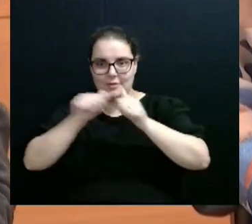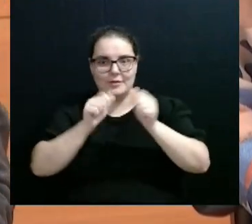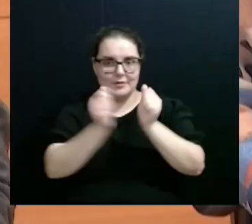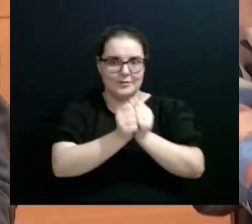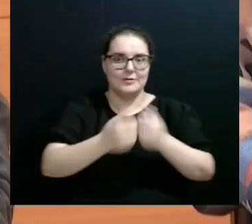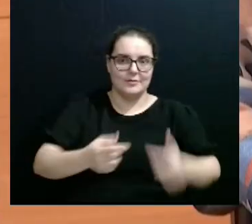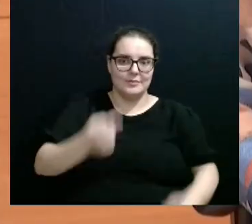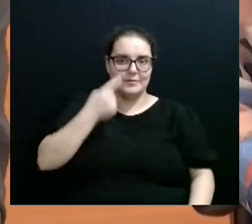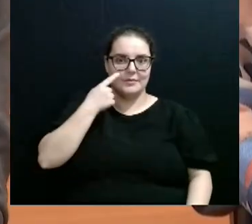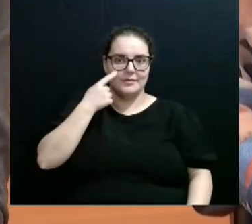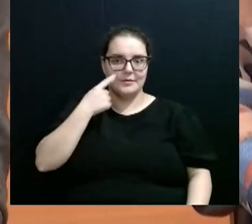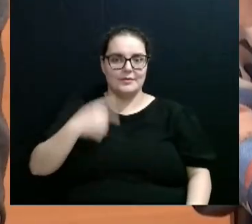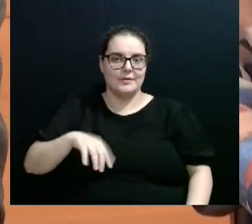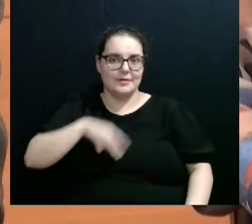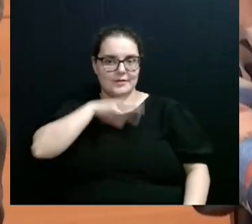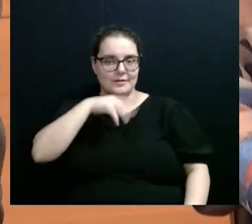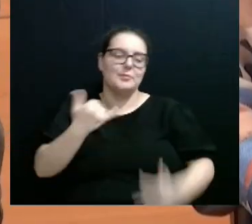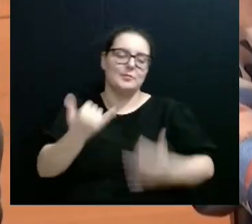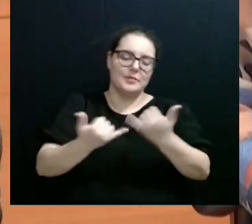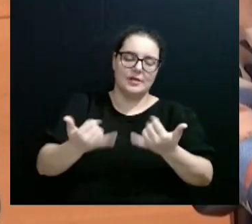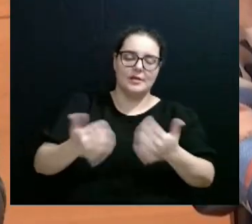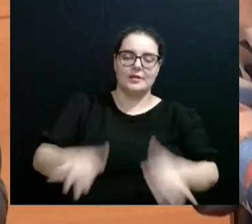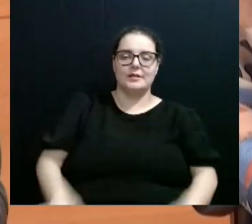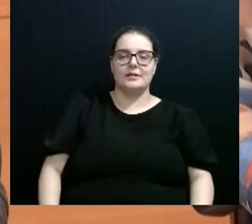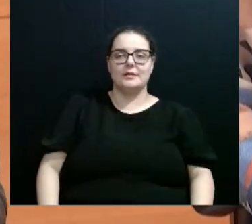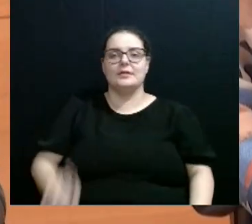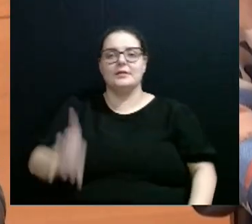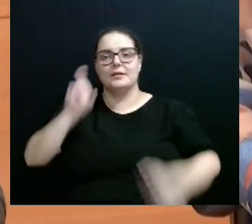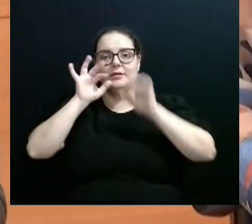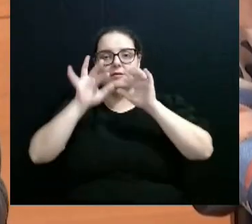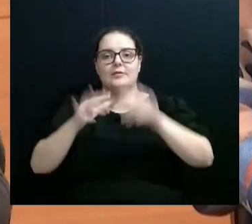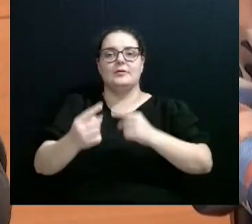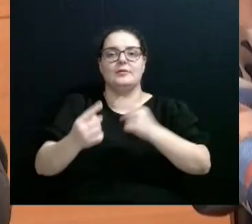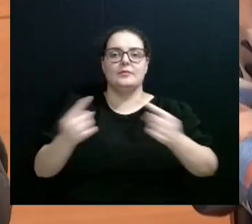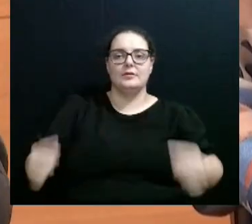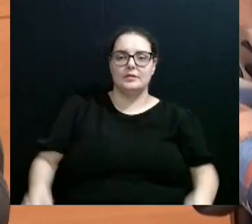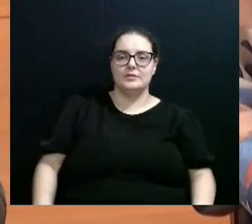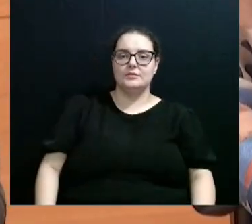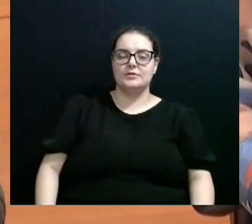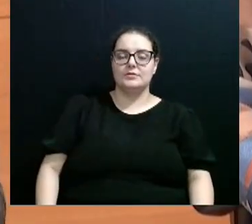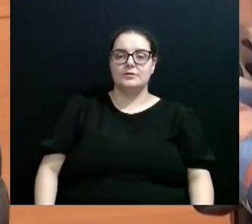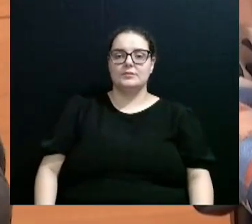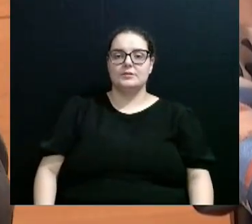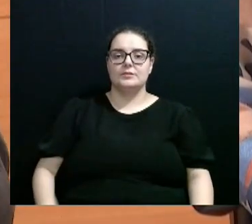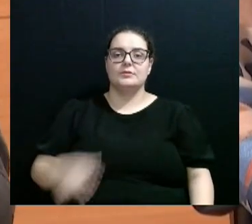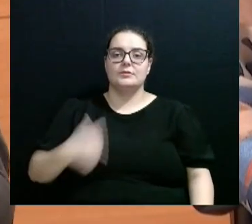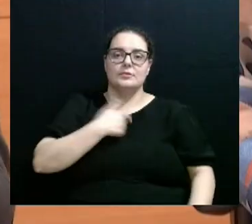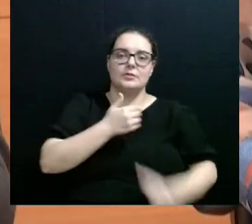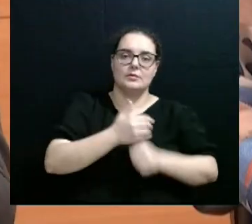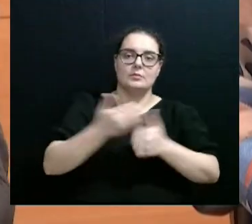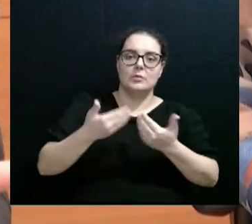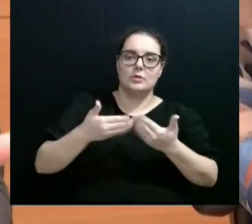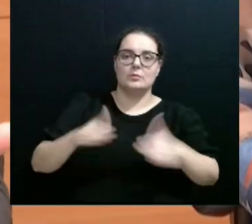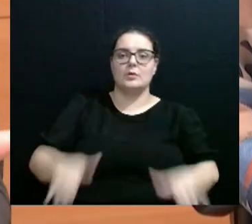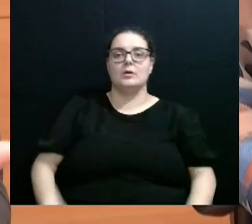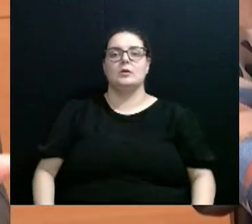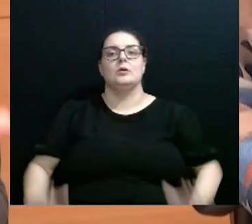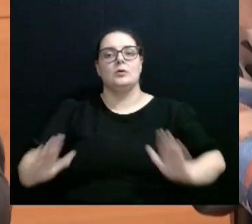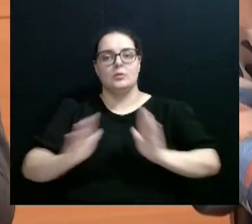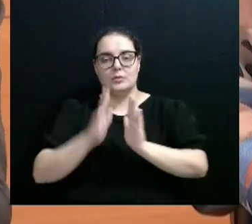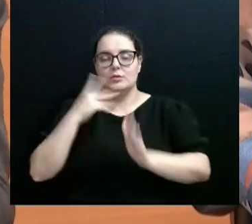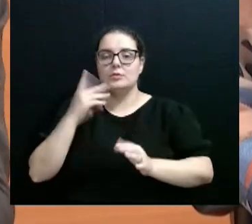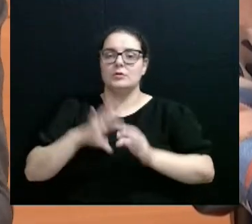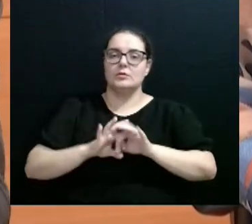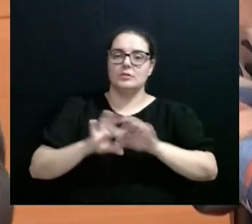mal. Brincadeira, pessoal, Deus abençoe a cada um de vocês, nosso mandato está à disposição, a Frente Parlamentar está à disposição de todos